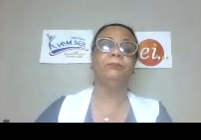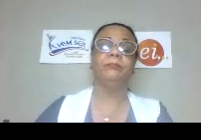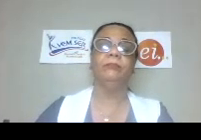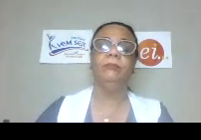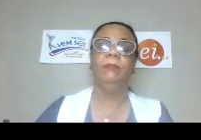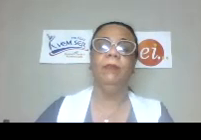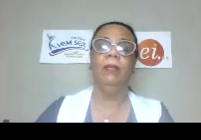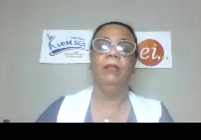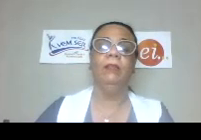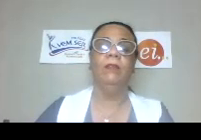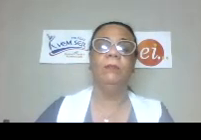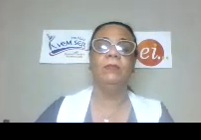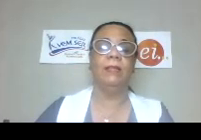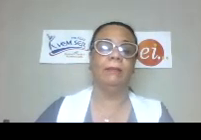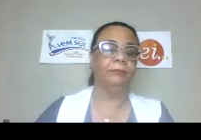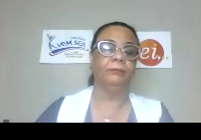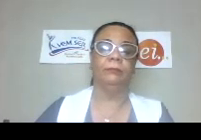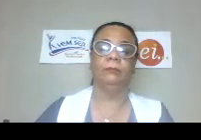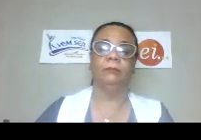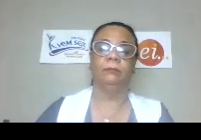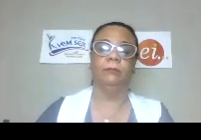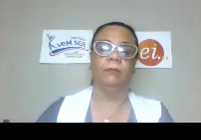tá? Então vamos lá.